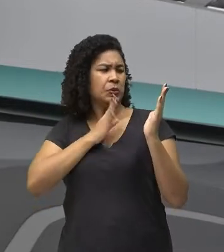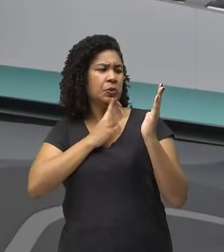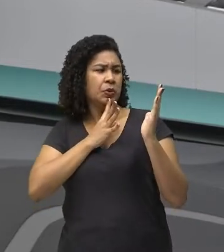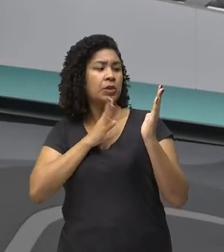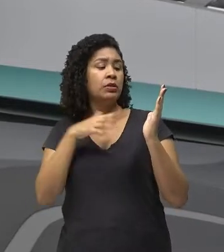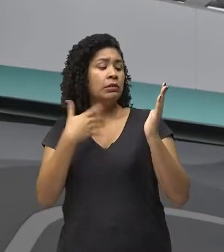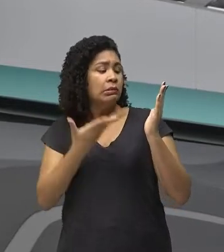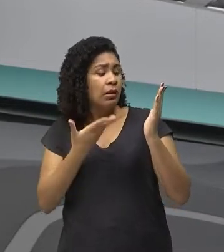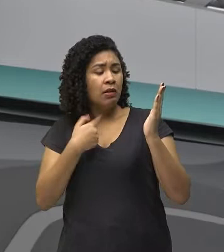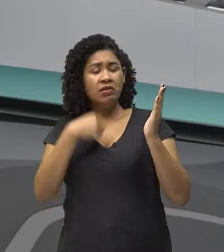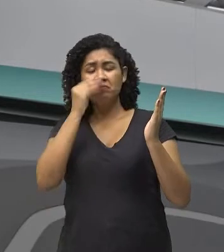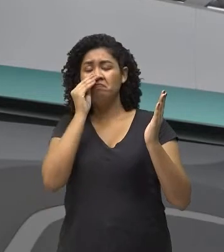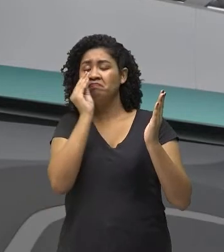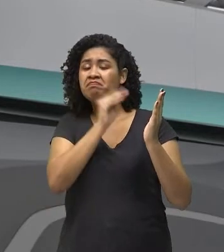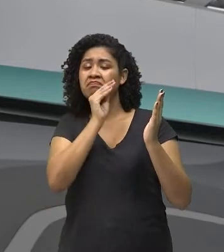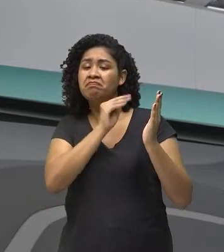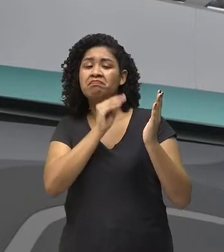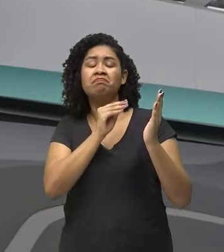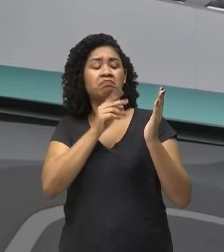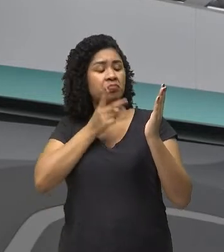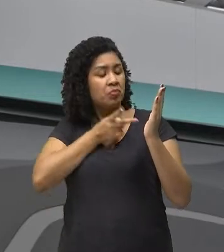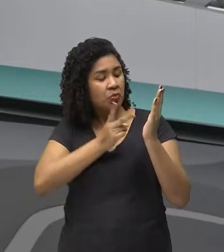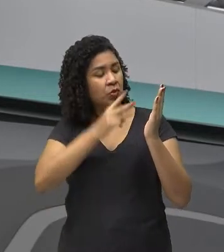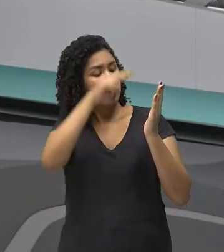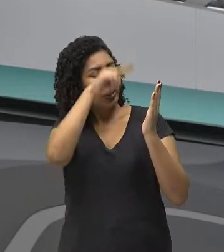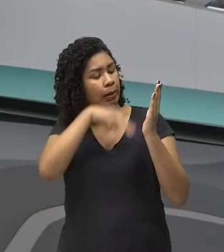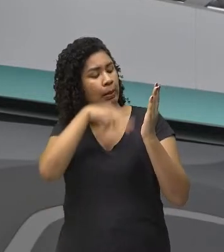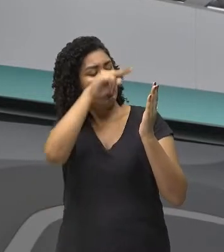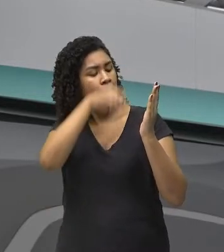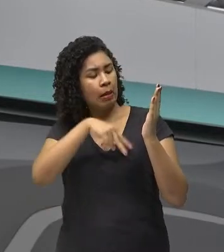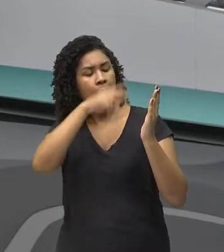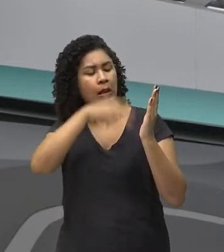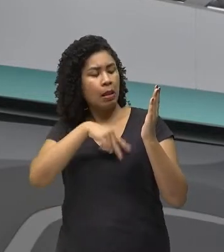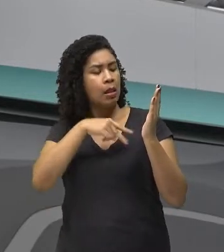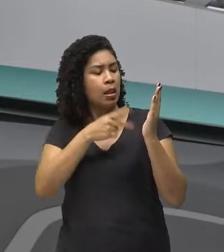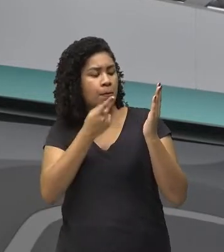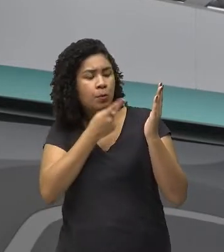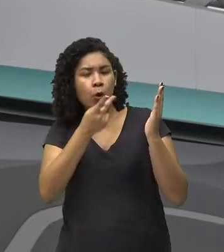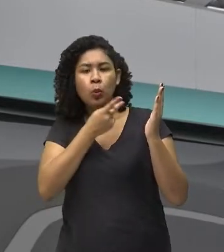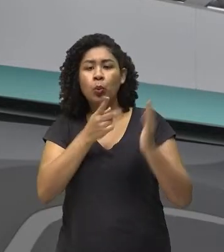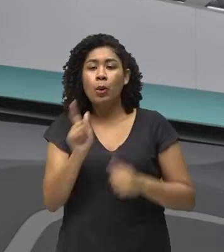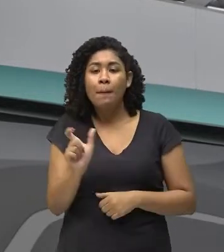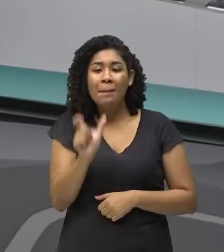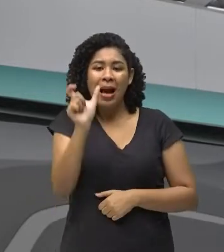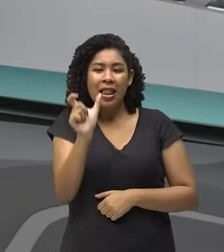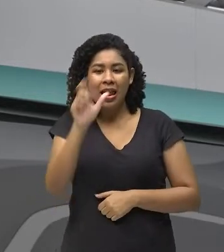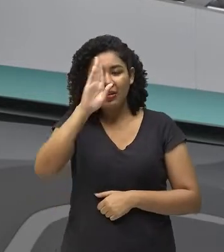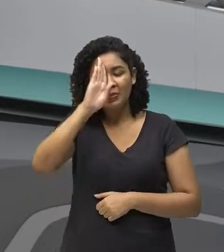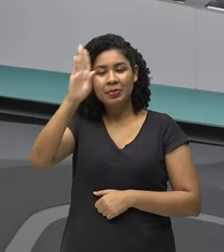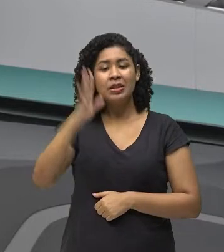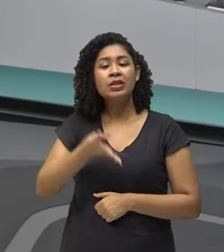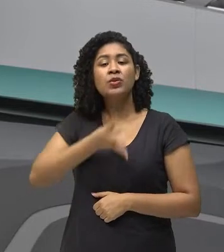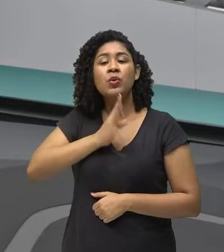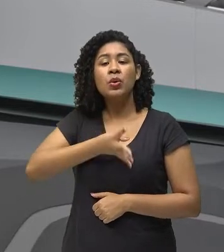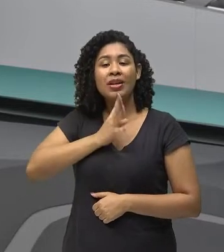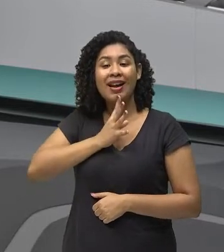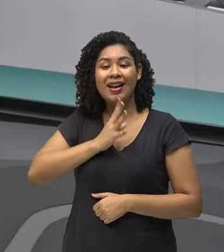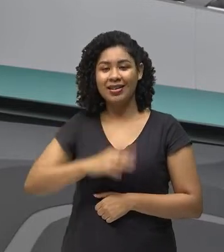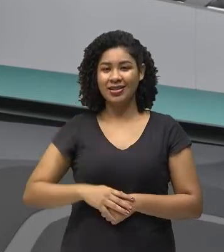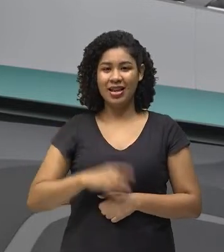Ignore, passa batido, volte a fazer a leitura pelas palavras que você já conhece. Não se desespere, viu,